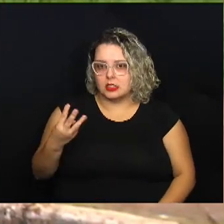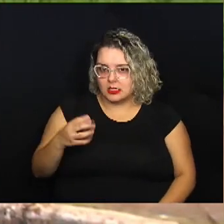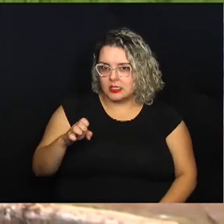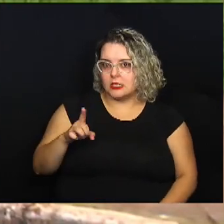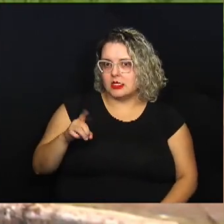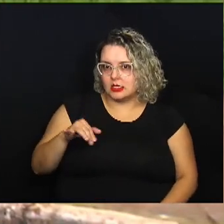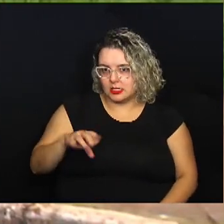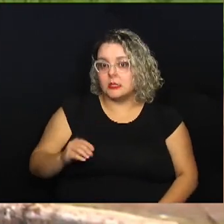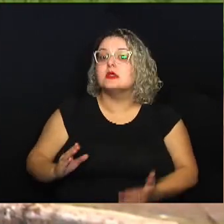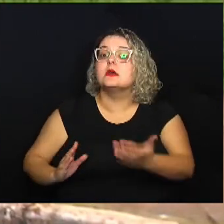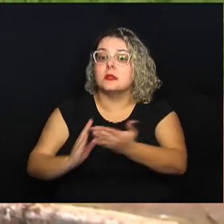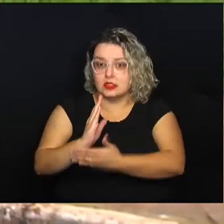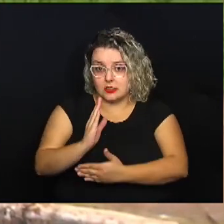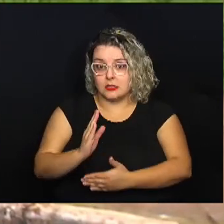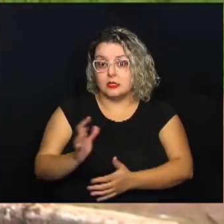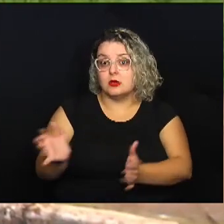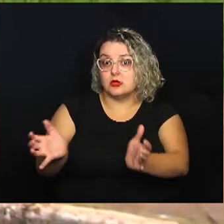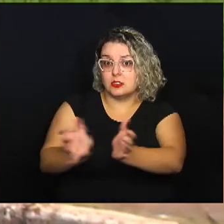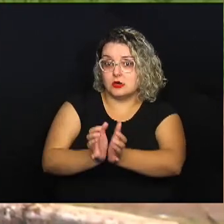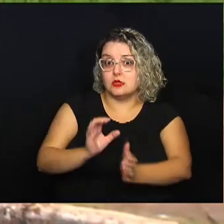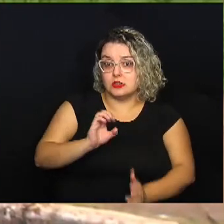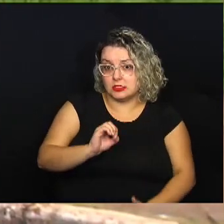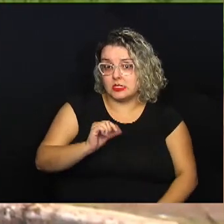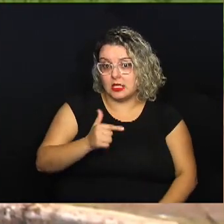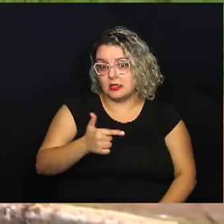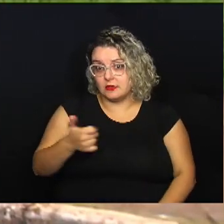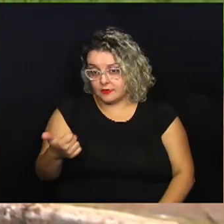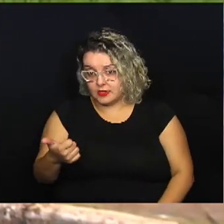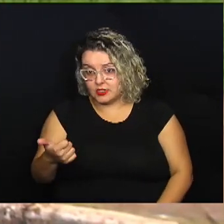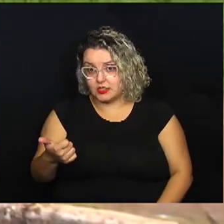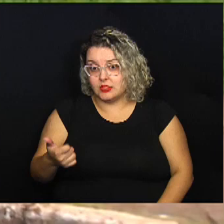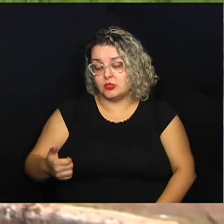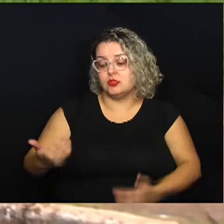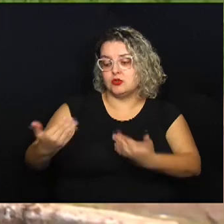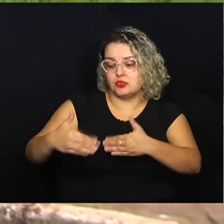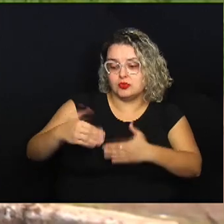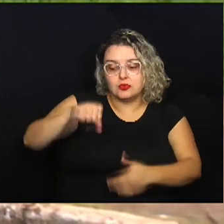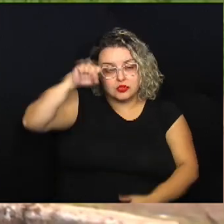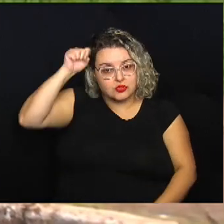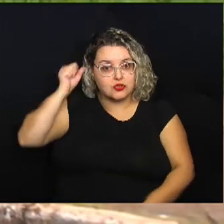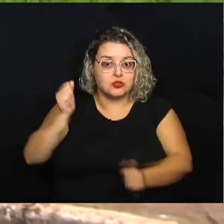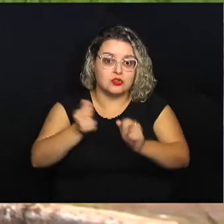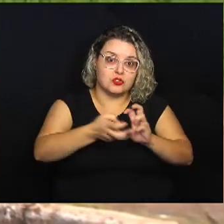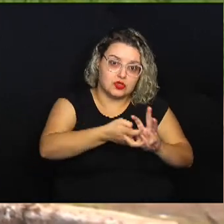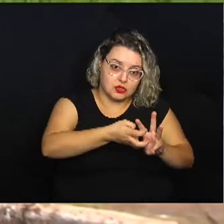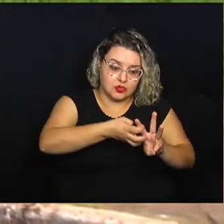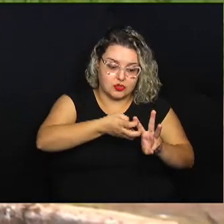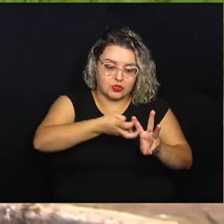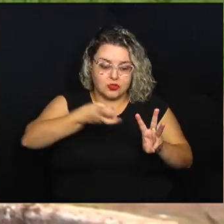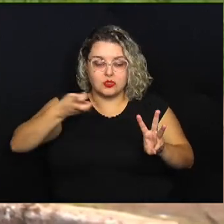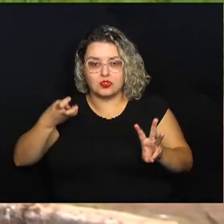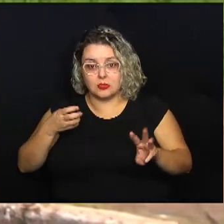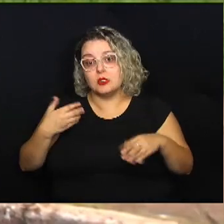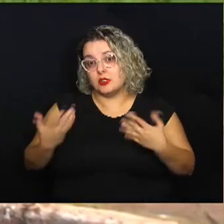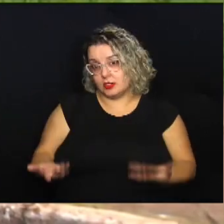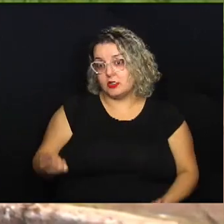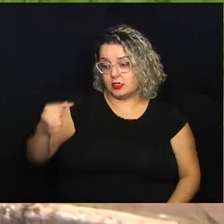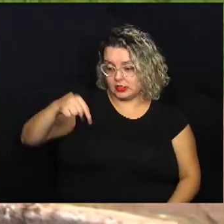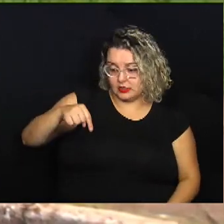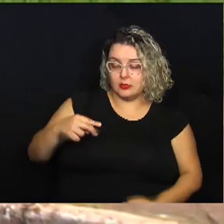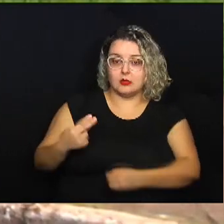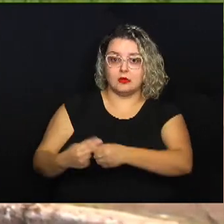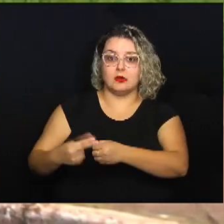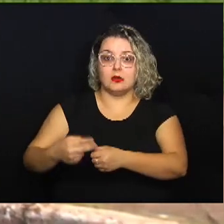e passei. Sou da turma 021 do vestibular indígena aqui da Unicamp. E assim eu vim aqui na Unicamp no